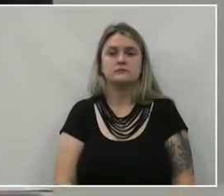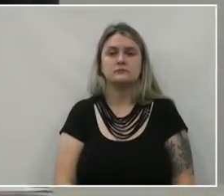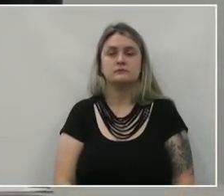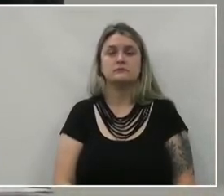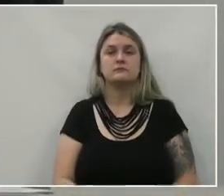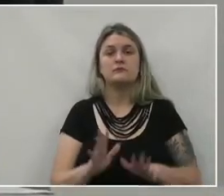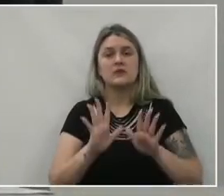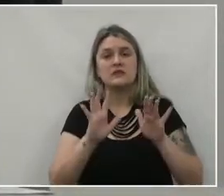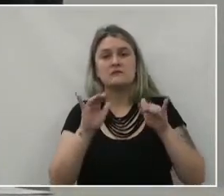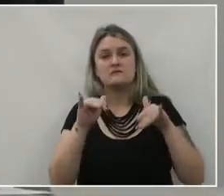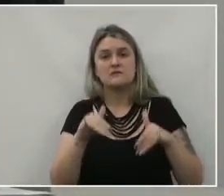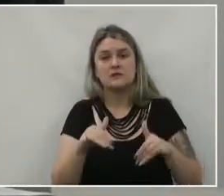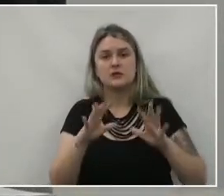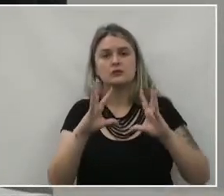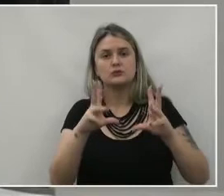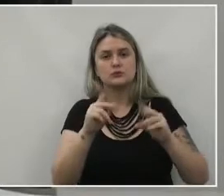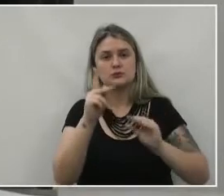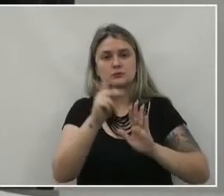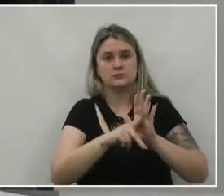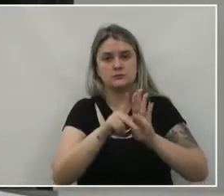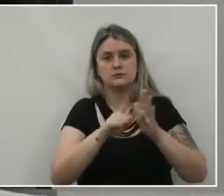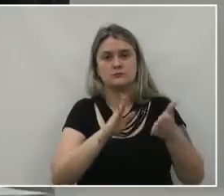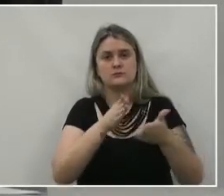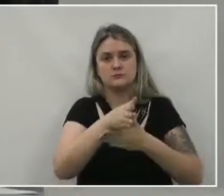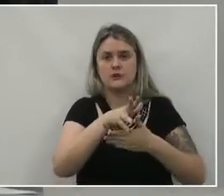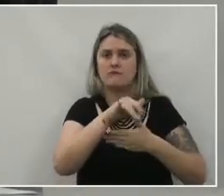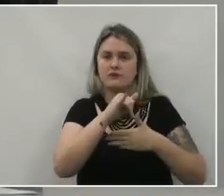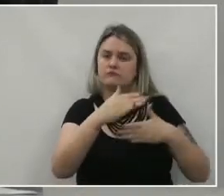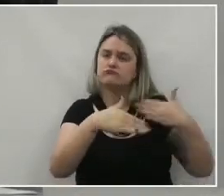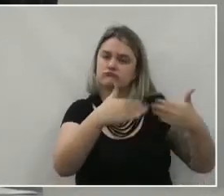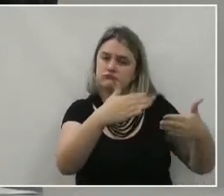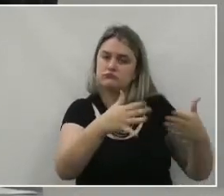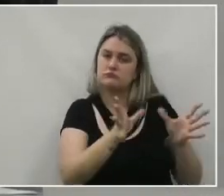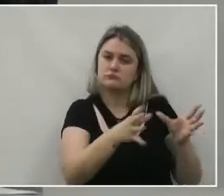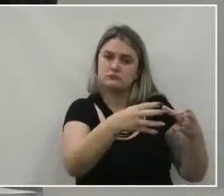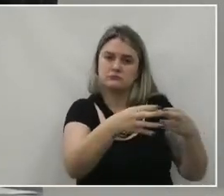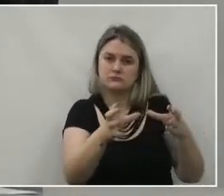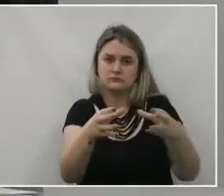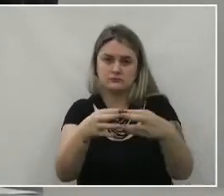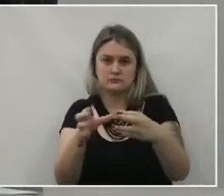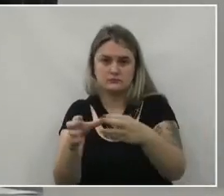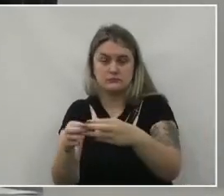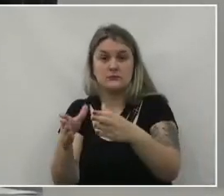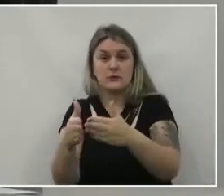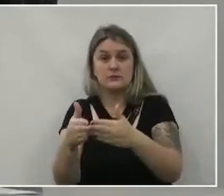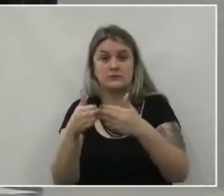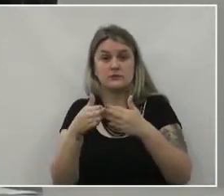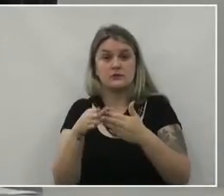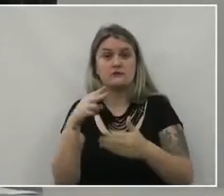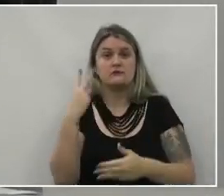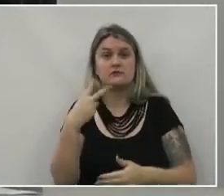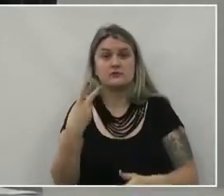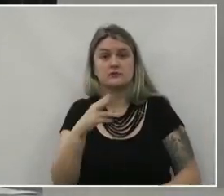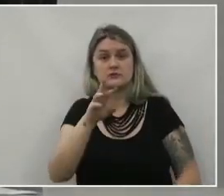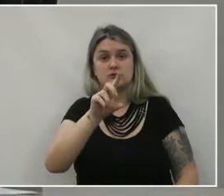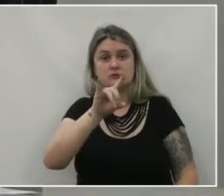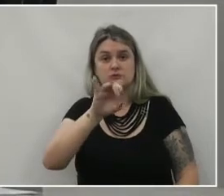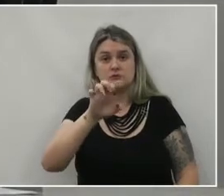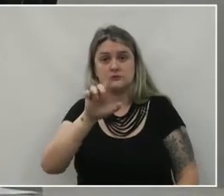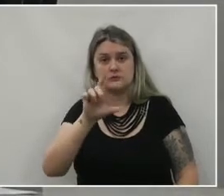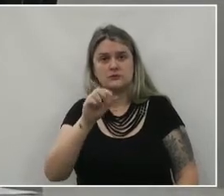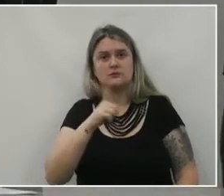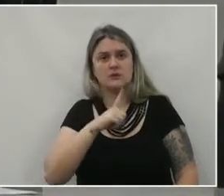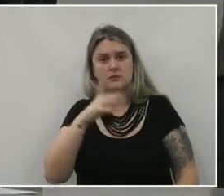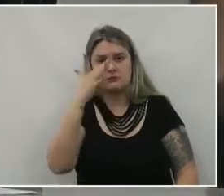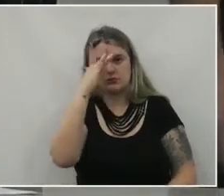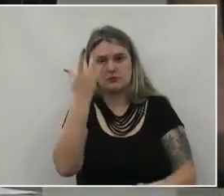Fim do expediente, os projetos que deram entrada seguirão as devidas comissões Solicito ao vereador Diego para que informe se há